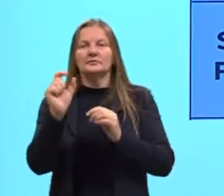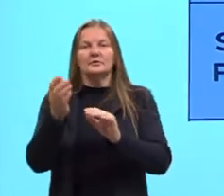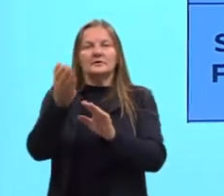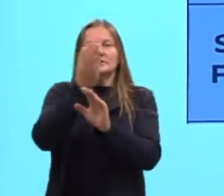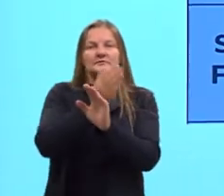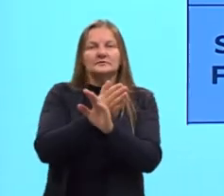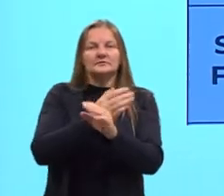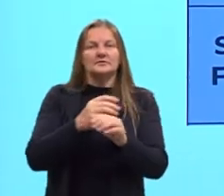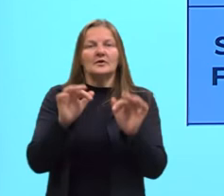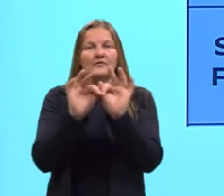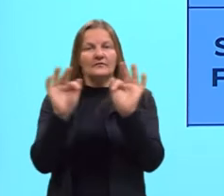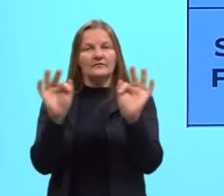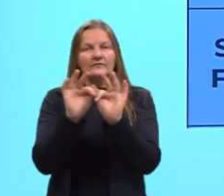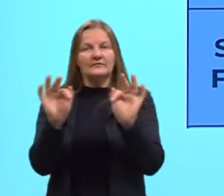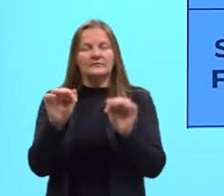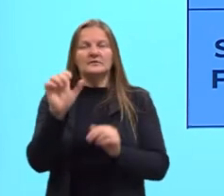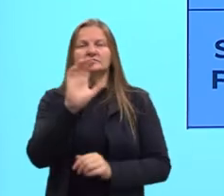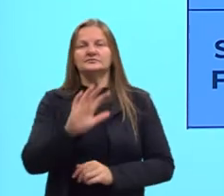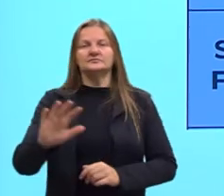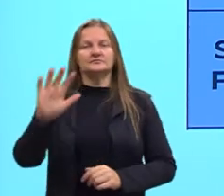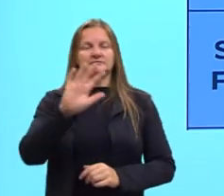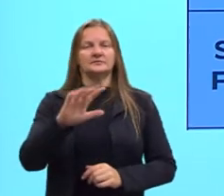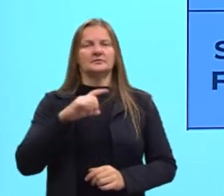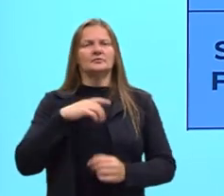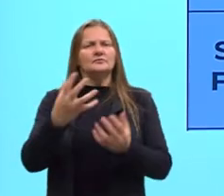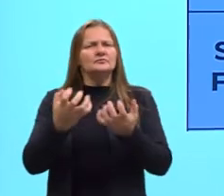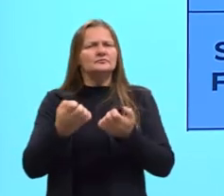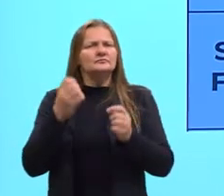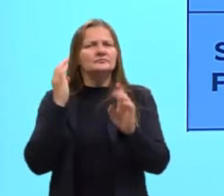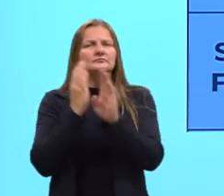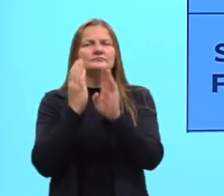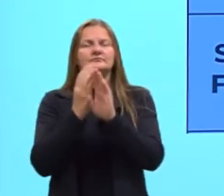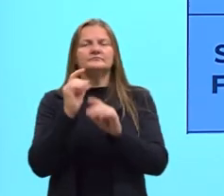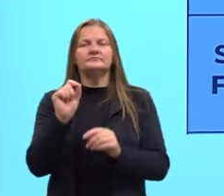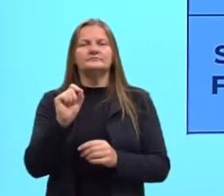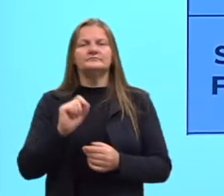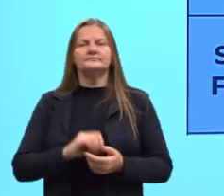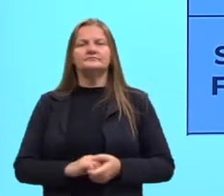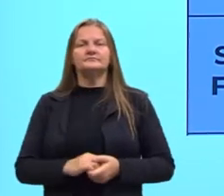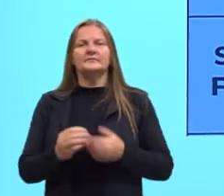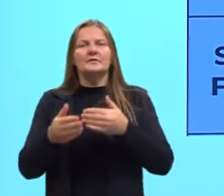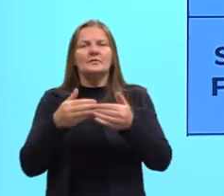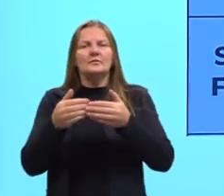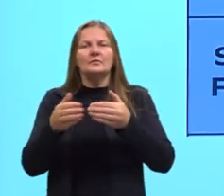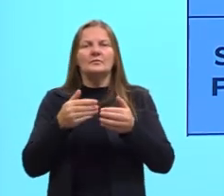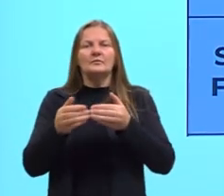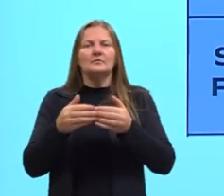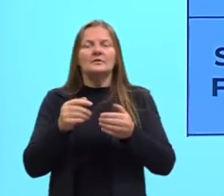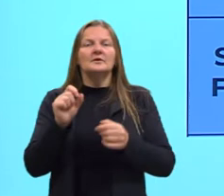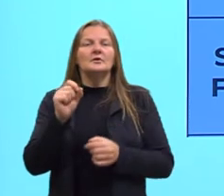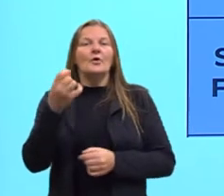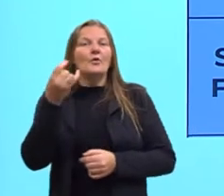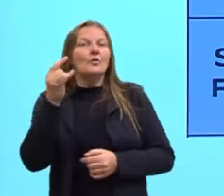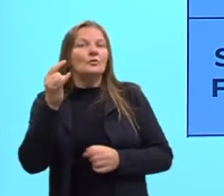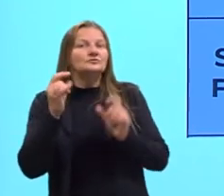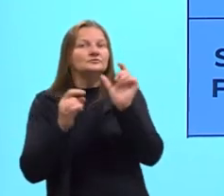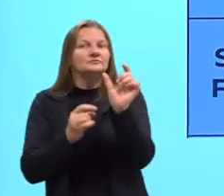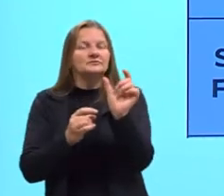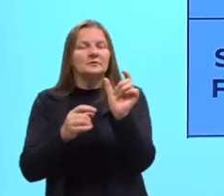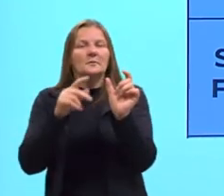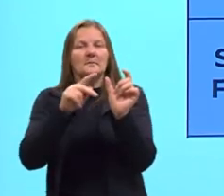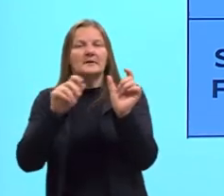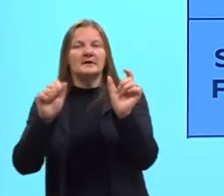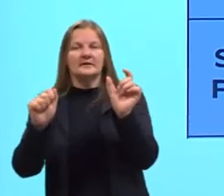a fórmula do termo geral quando nós queremos descobrir um termo qualquer ou o último termo da